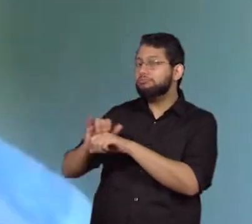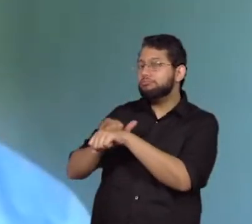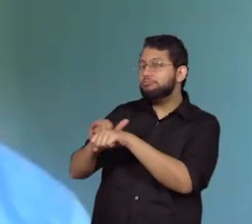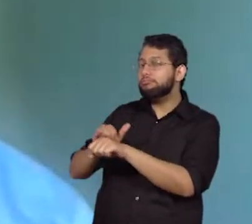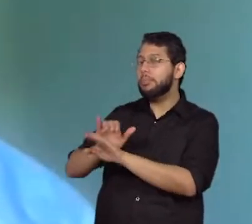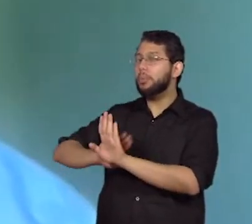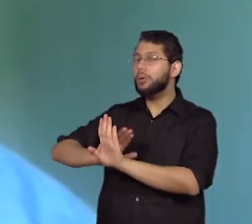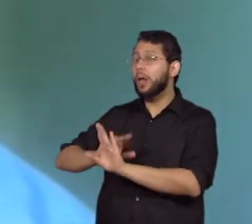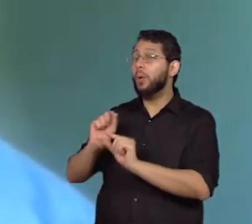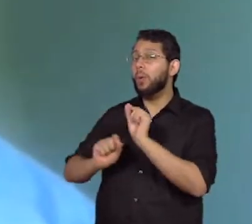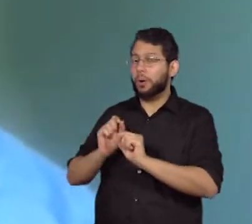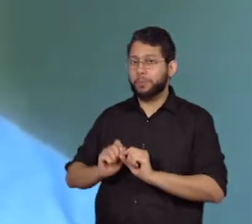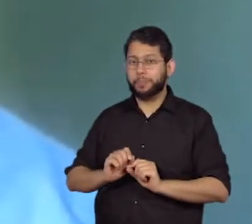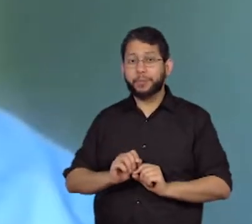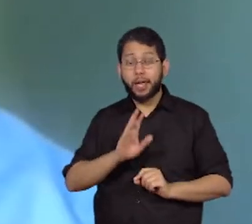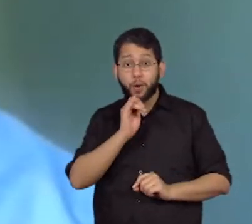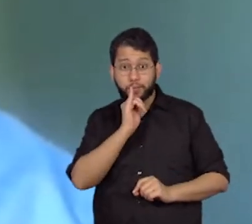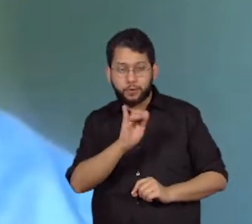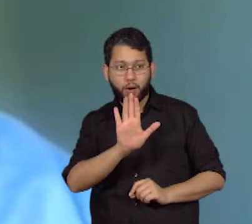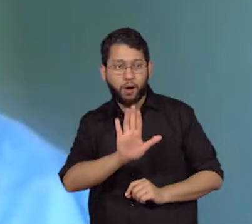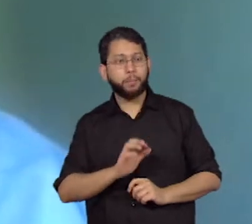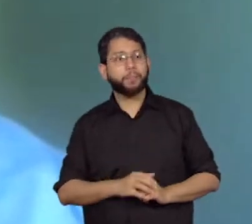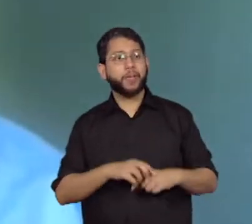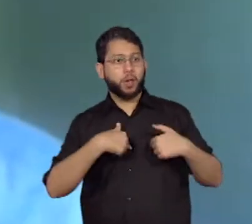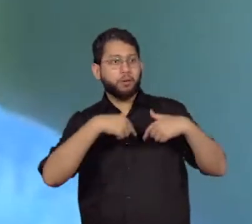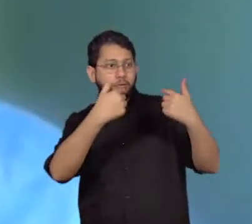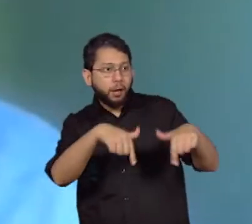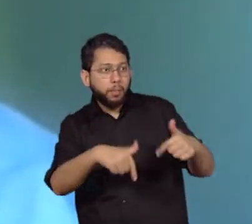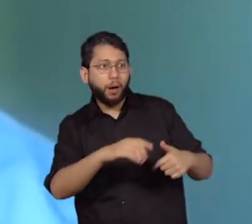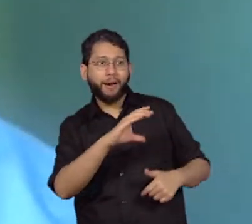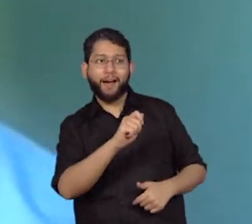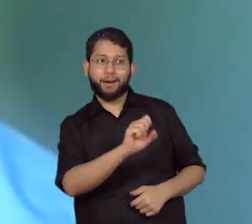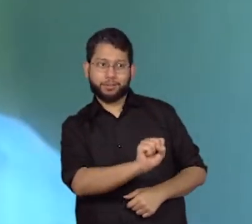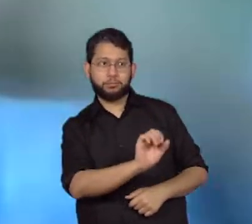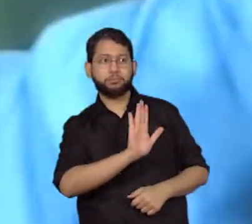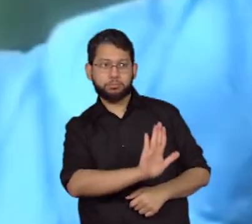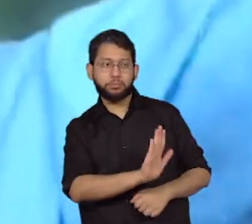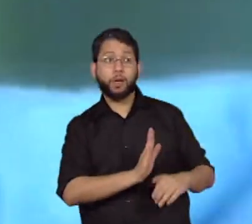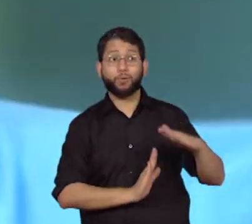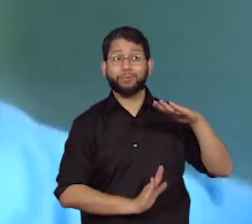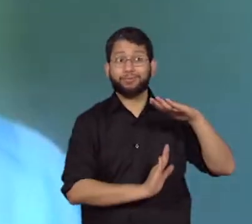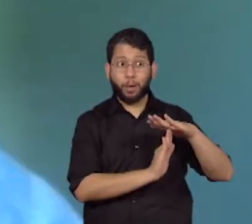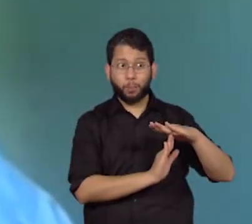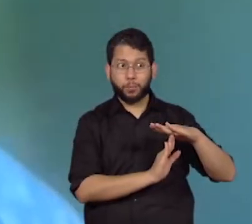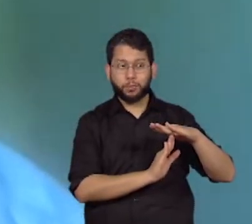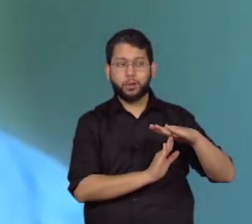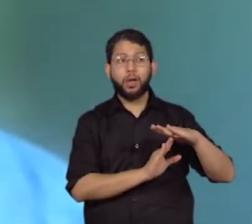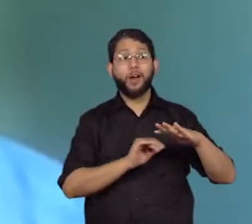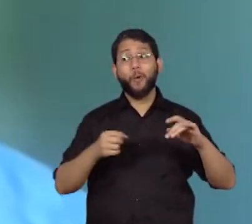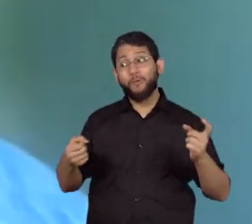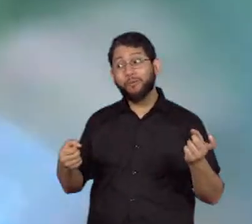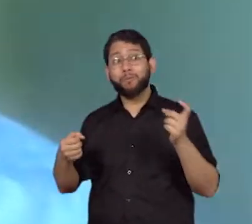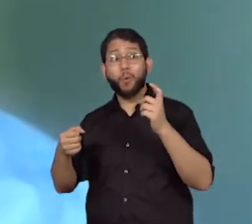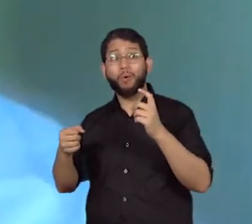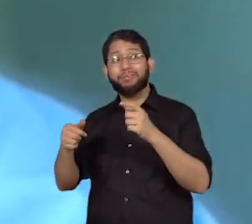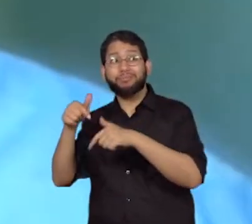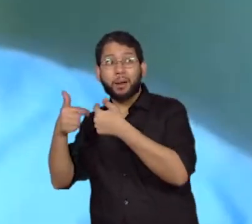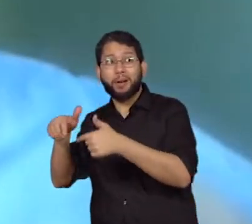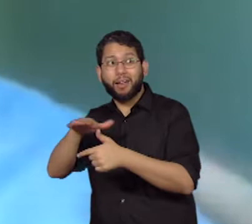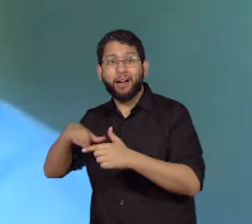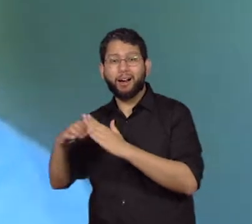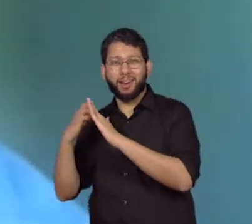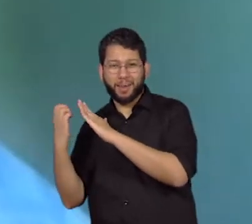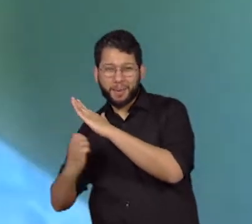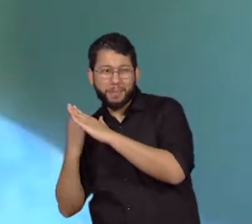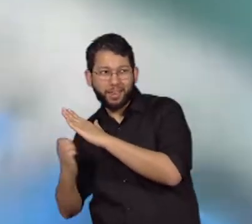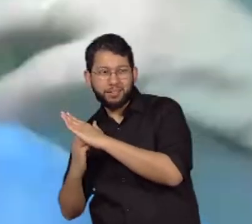maluca, mas o que vocês acham? Eu vou sair da Caras, eu vou trabalhar no mundo corporativo e depois eu vou voltar para Caras. Gente, é um negócio estranho